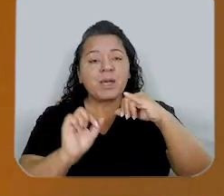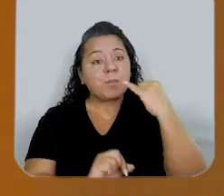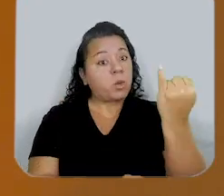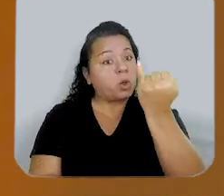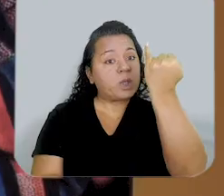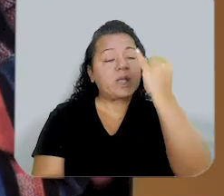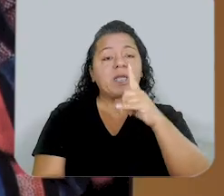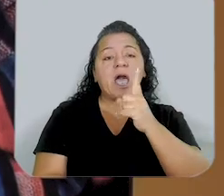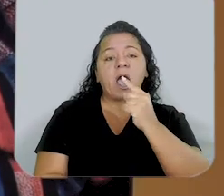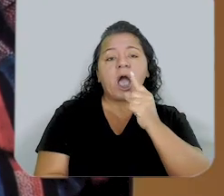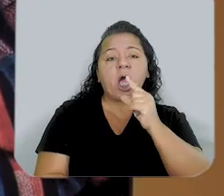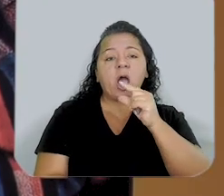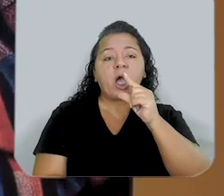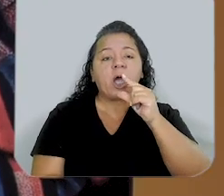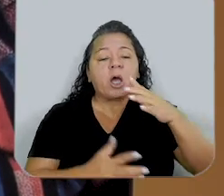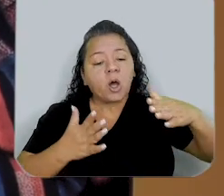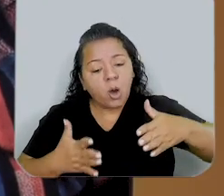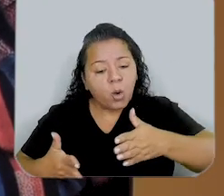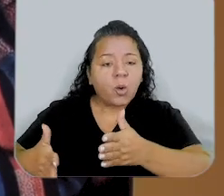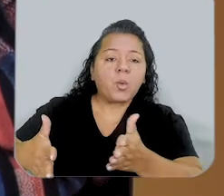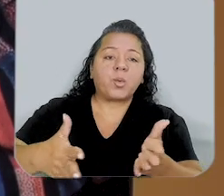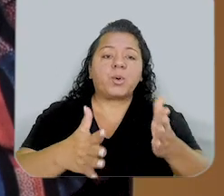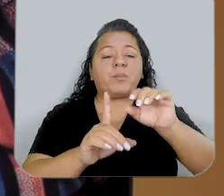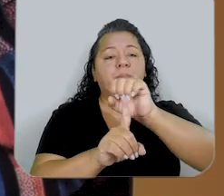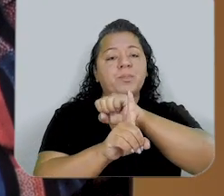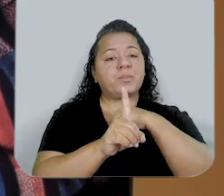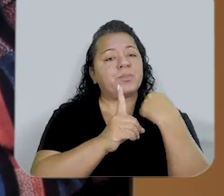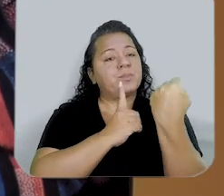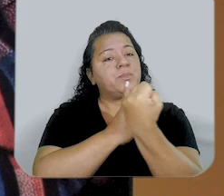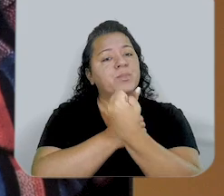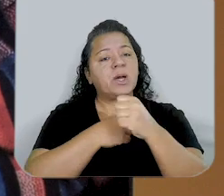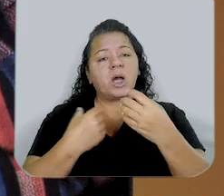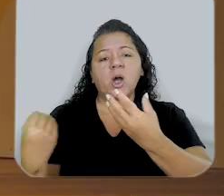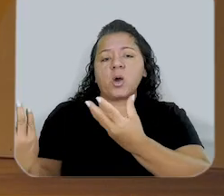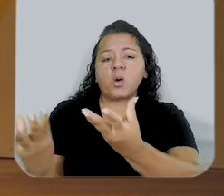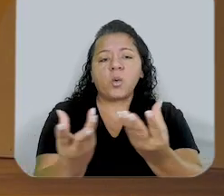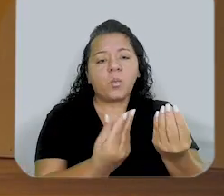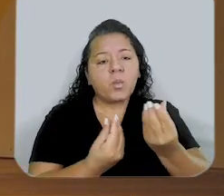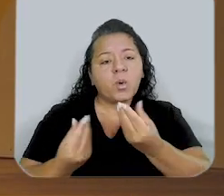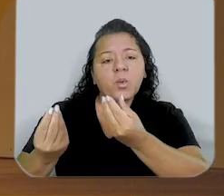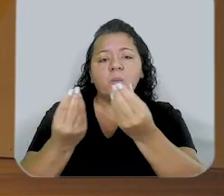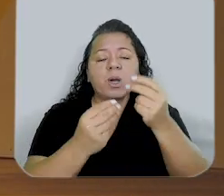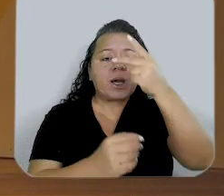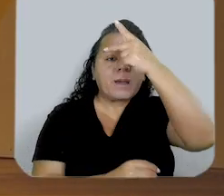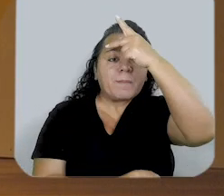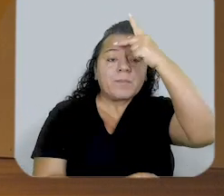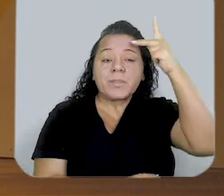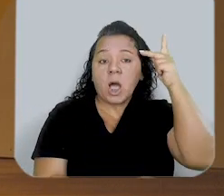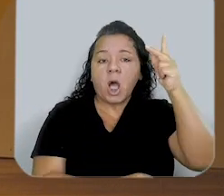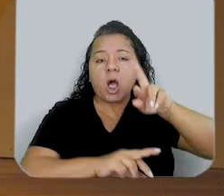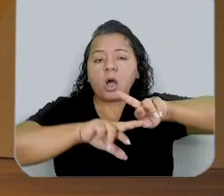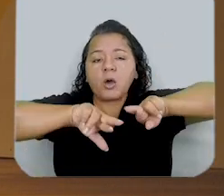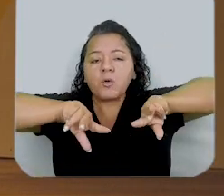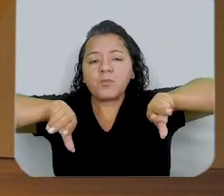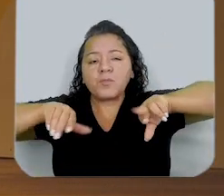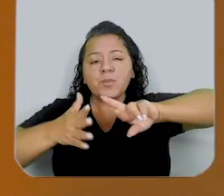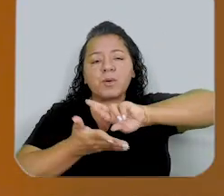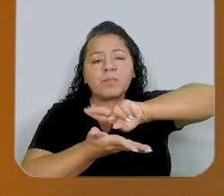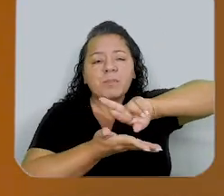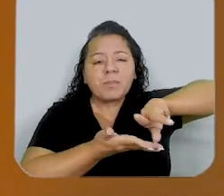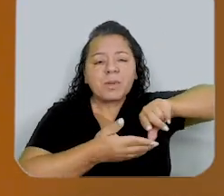para a sociedade, né? Porque no filme a gente vê que tem muita gente diversa, né, de várias culturas, mas todo mundo tem